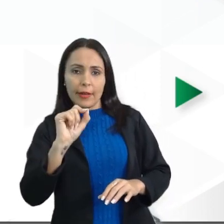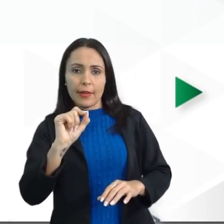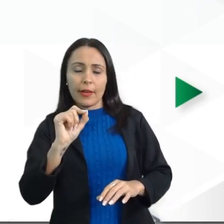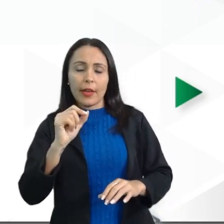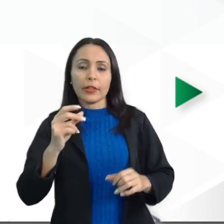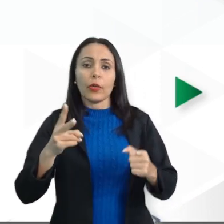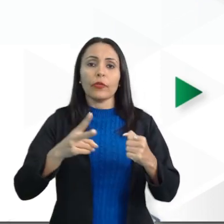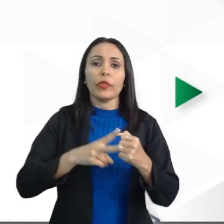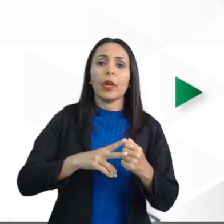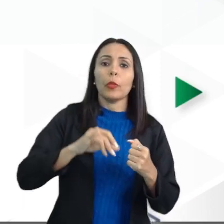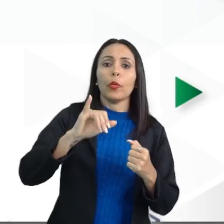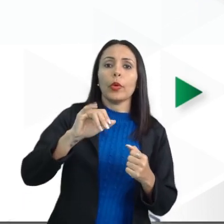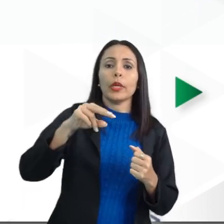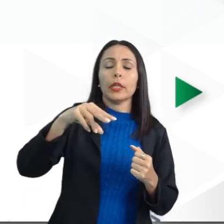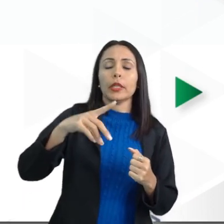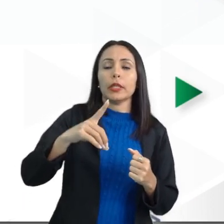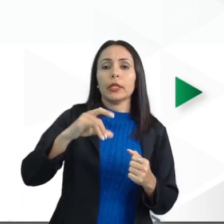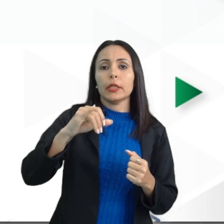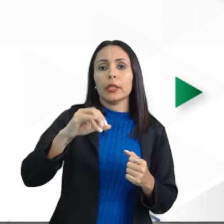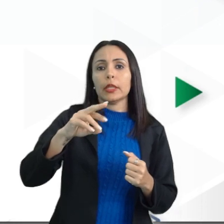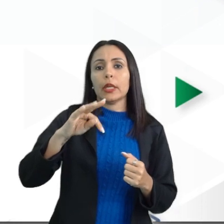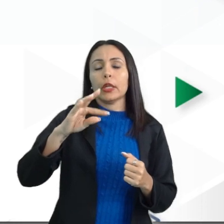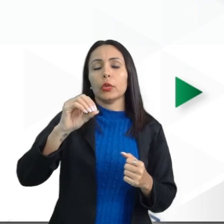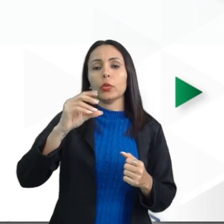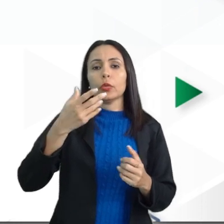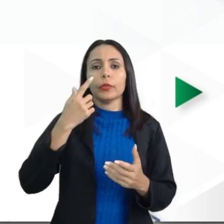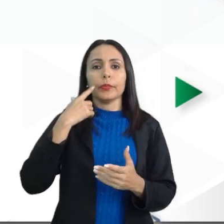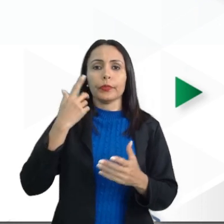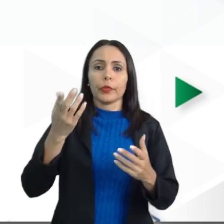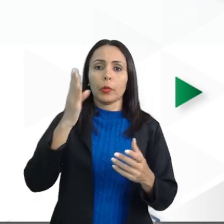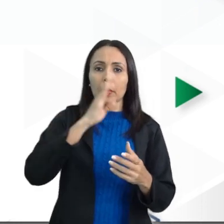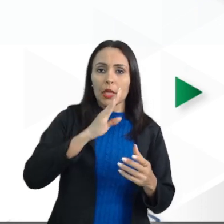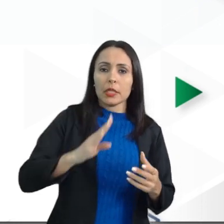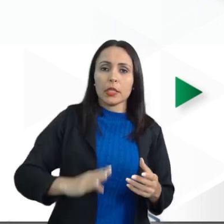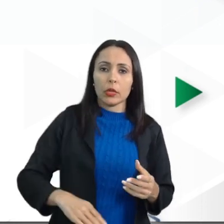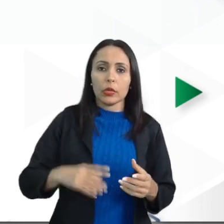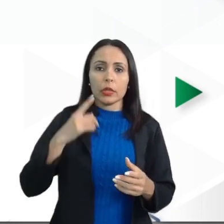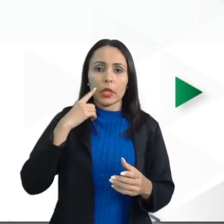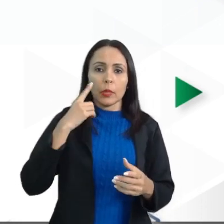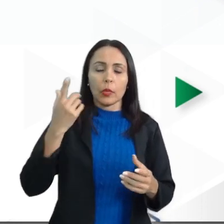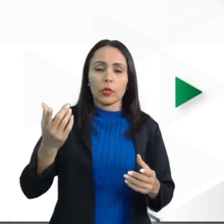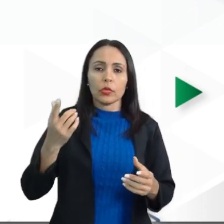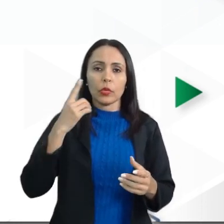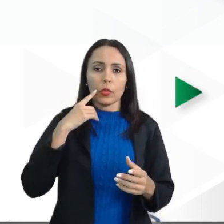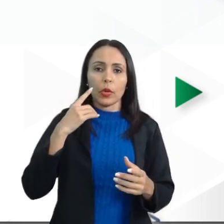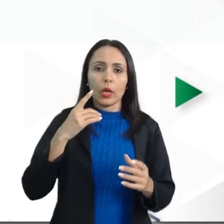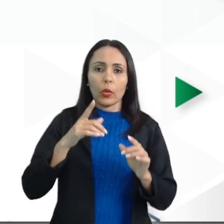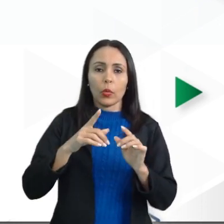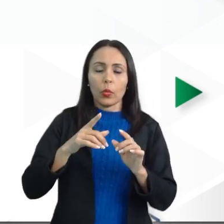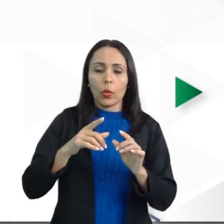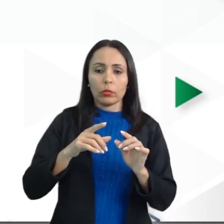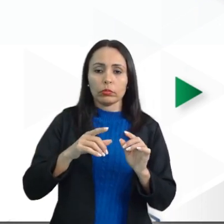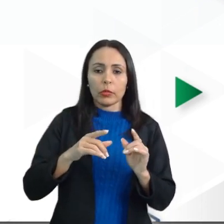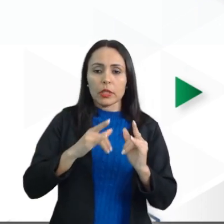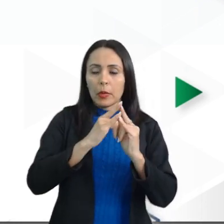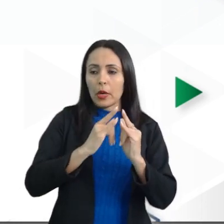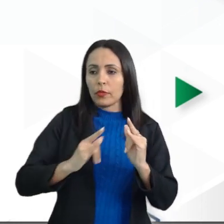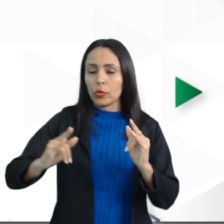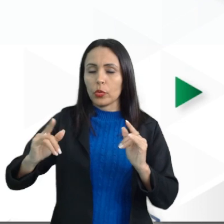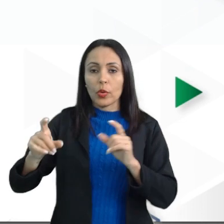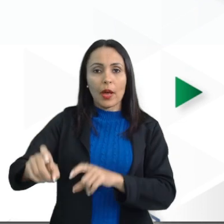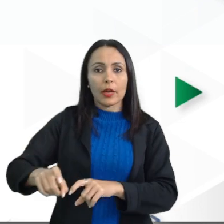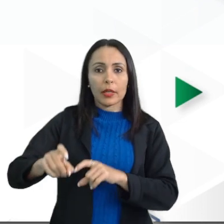indireto. Então, eu tenho, o Brasil possui uma das principais fronteiras agrícolas do planeta.